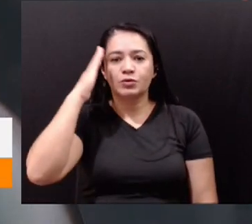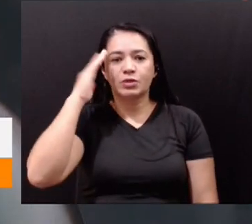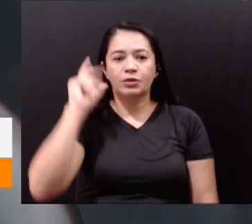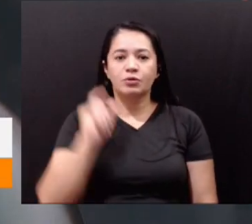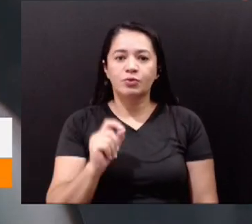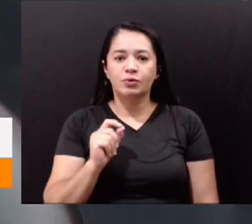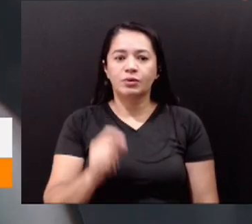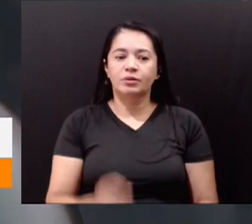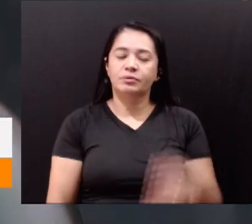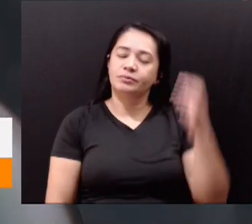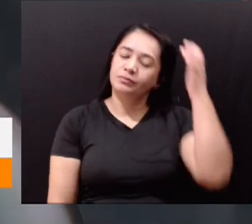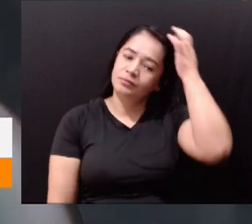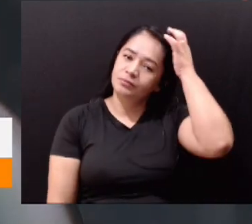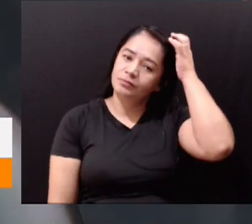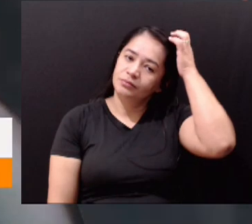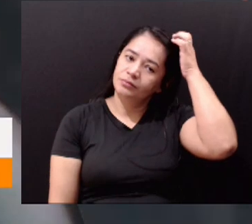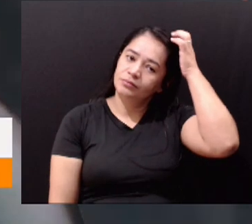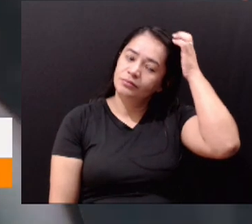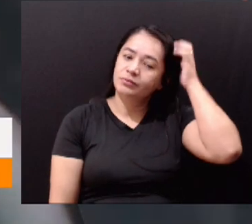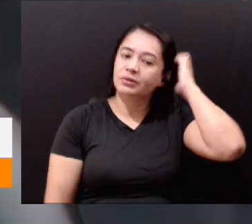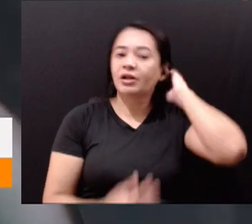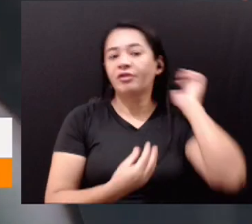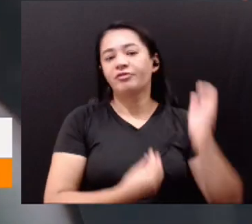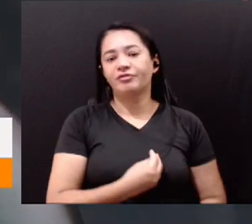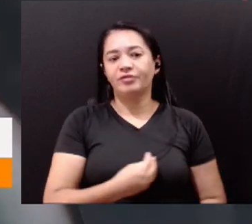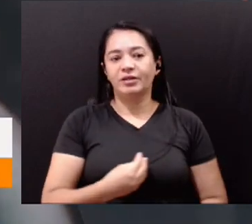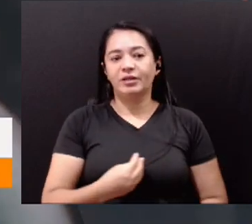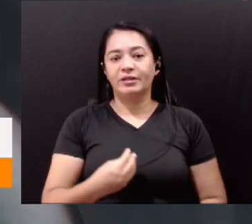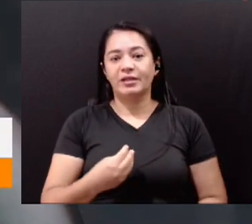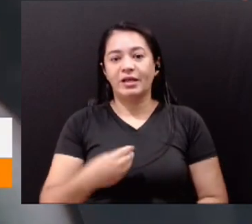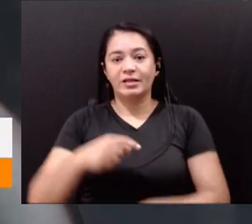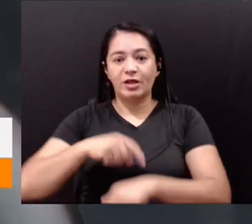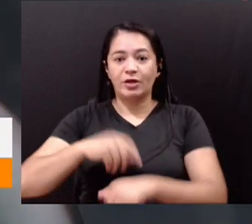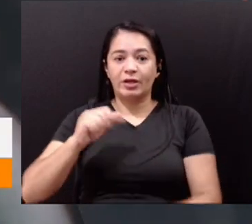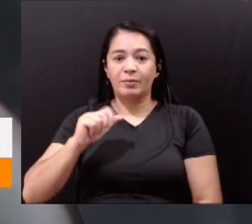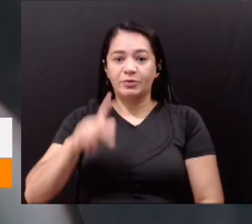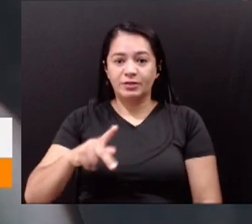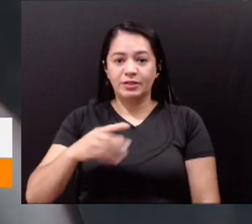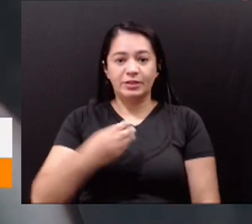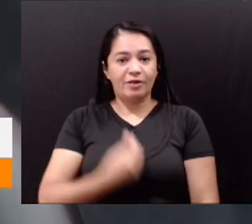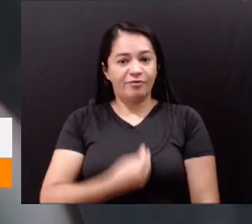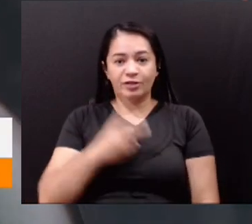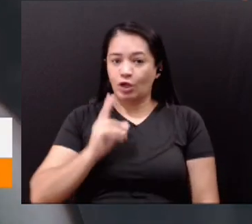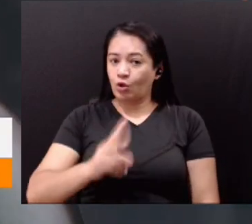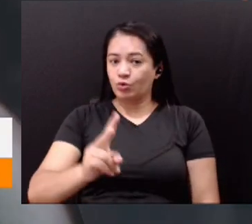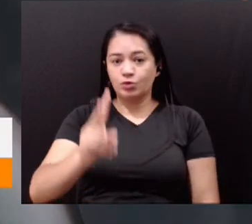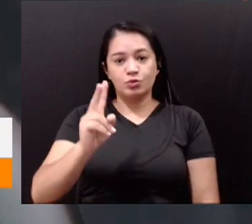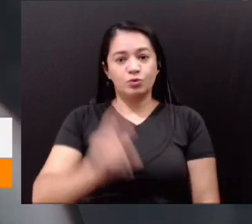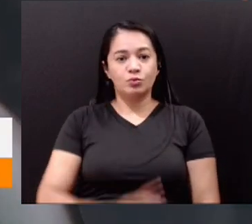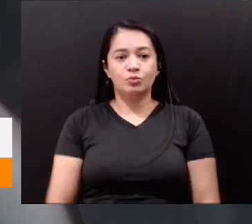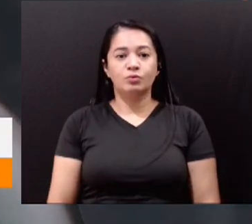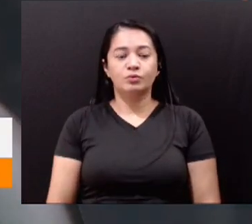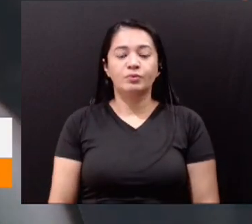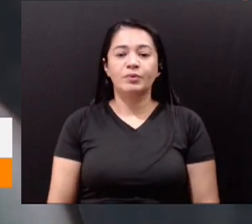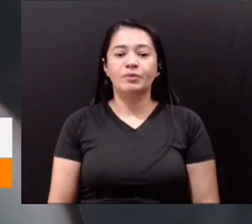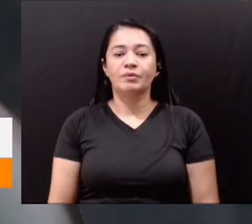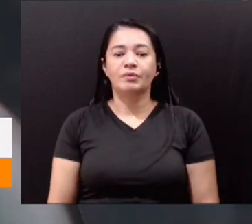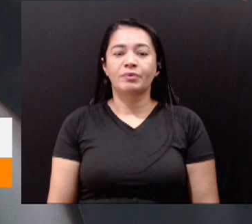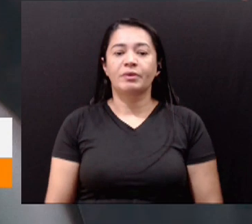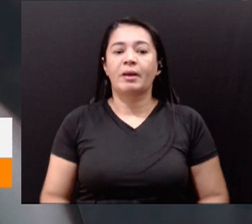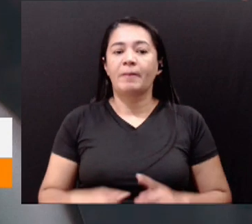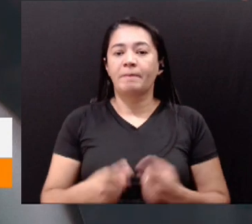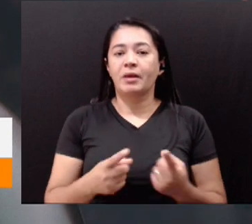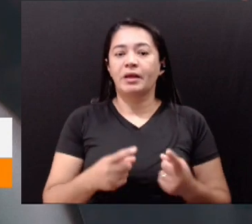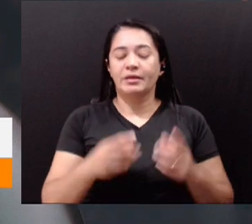existe vida após aposentadoria, Sim, né. isso. Mas essa outra fase da vida, ela